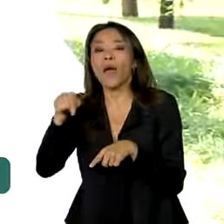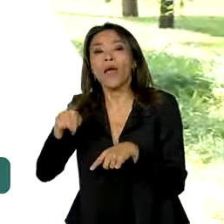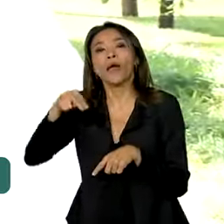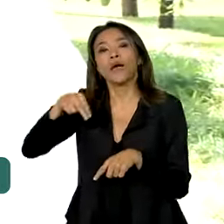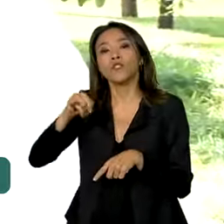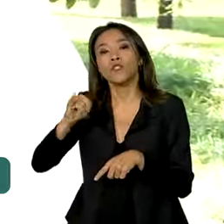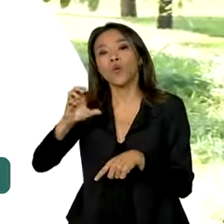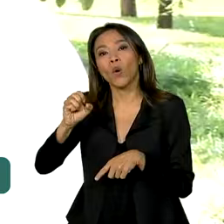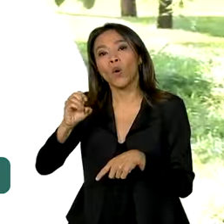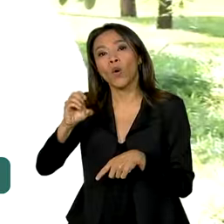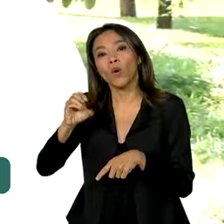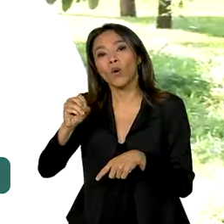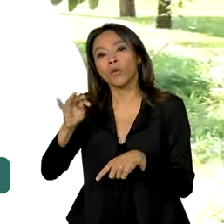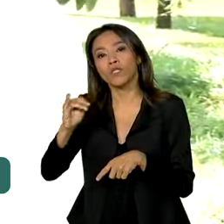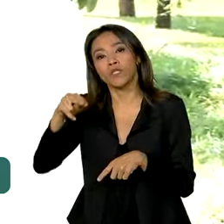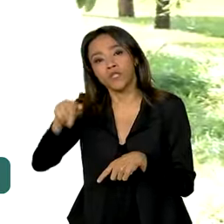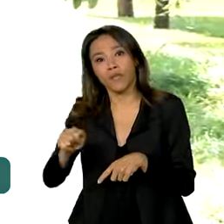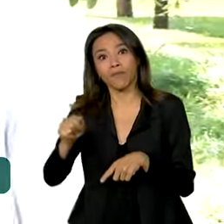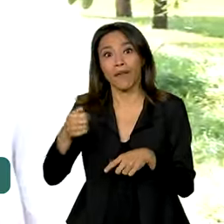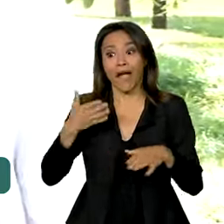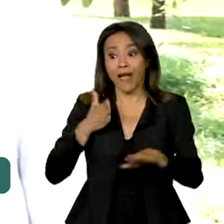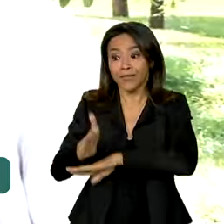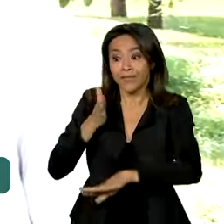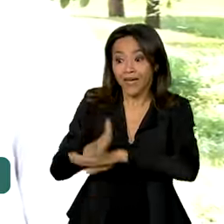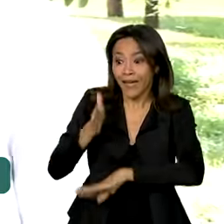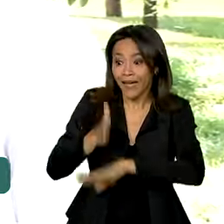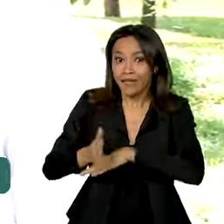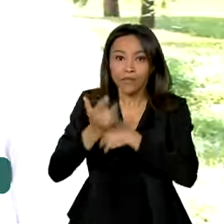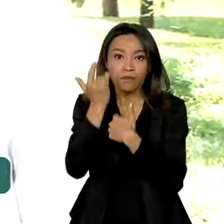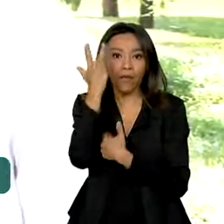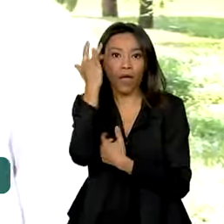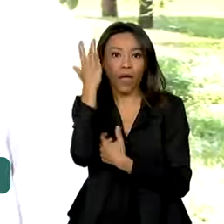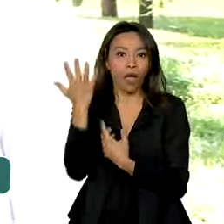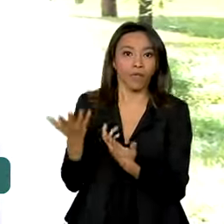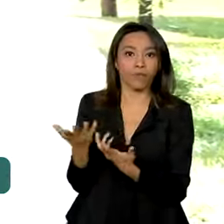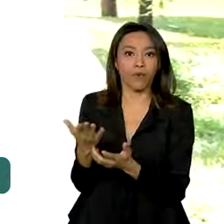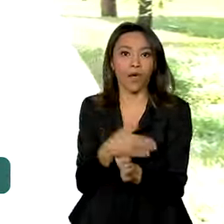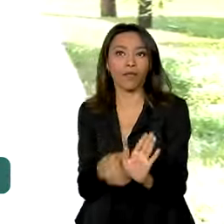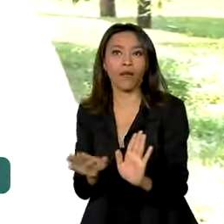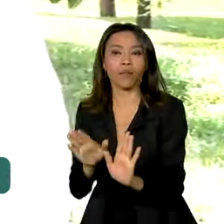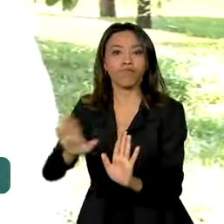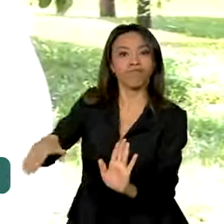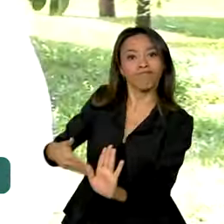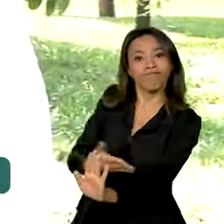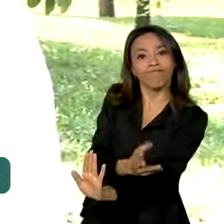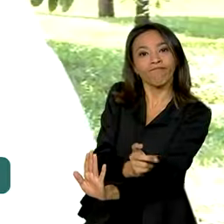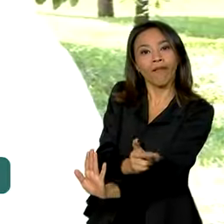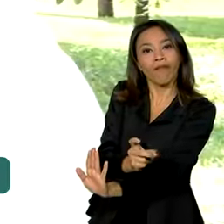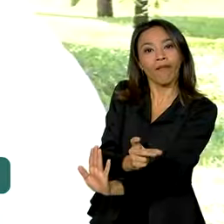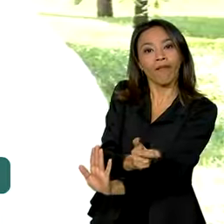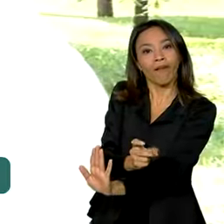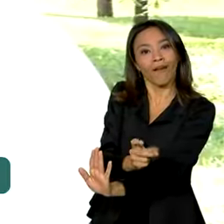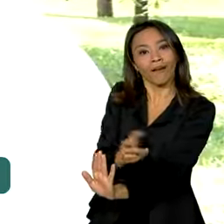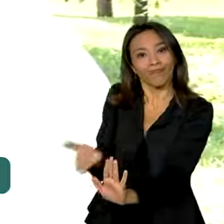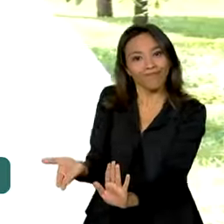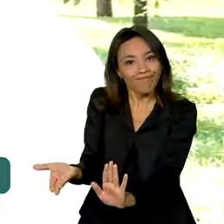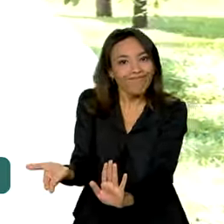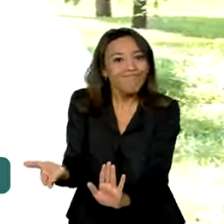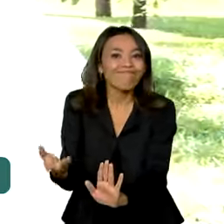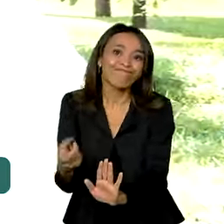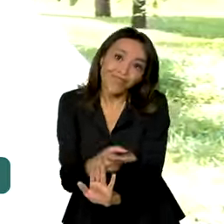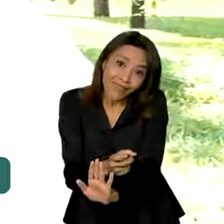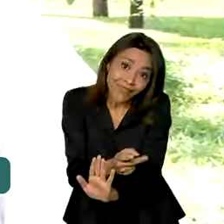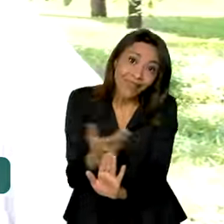nicotina. Hoje a dificuldade de acesso alimenta o mercado paralelo. Pode parecer fácil, mas ainda assim é um mercado